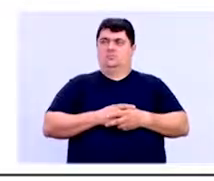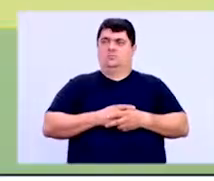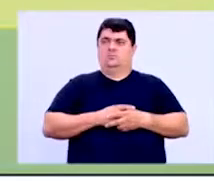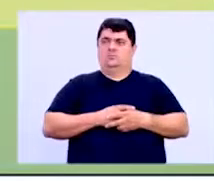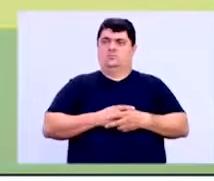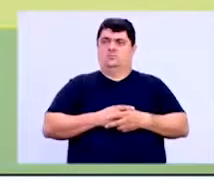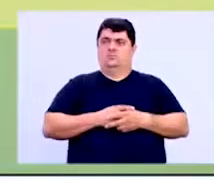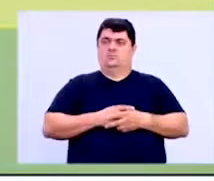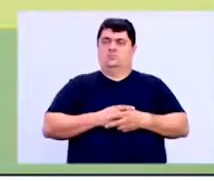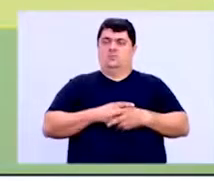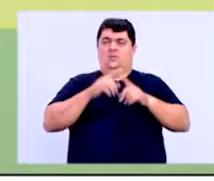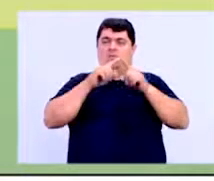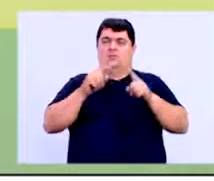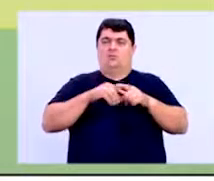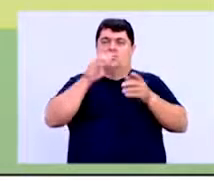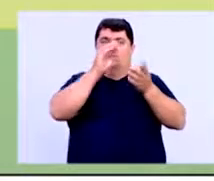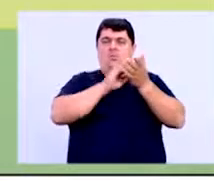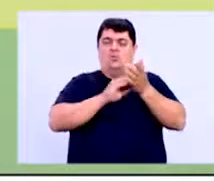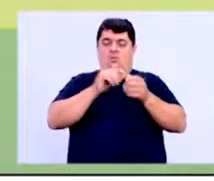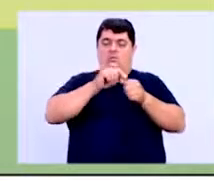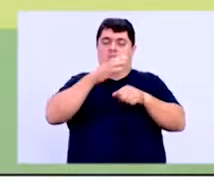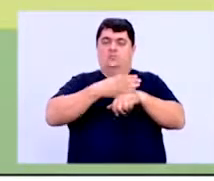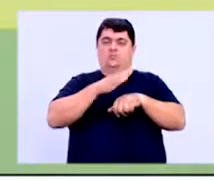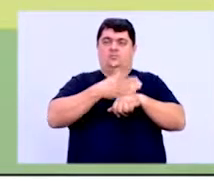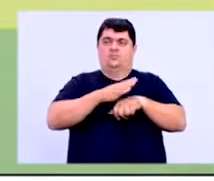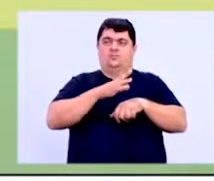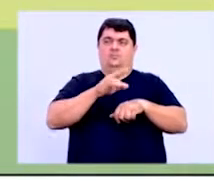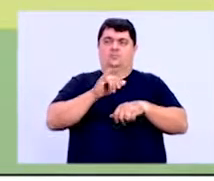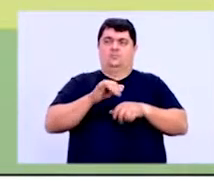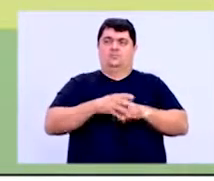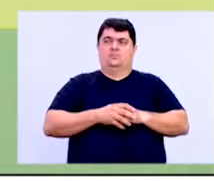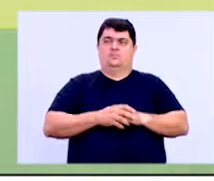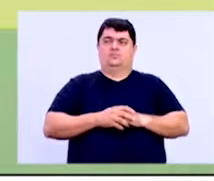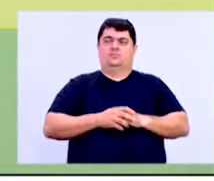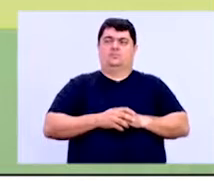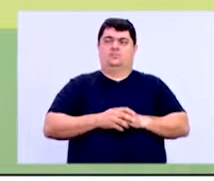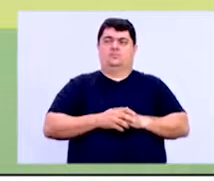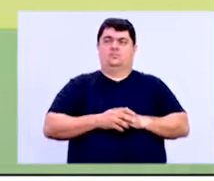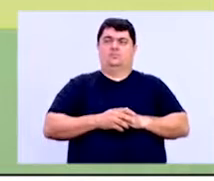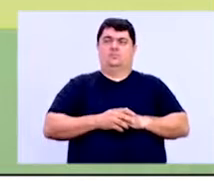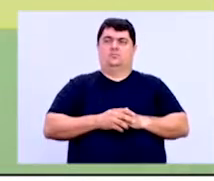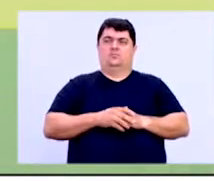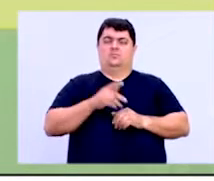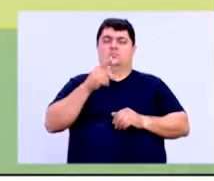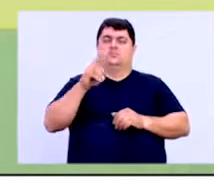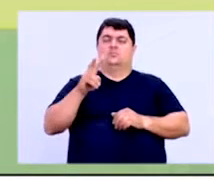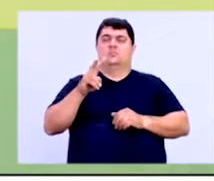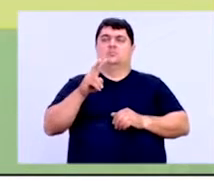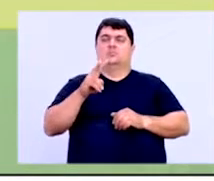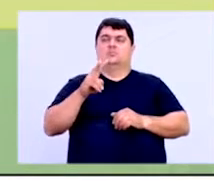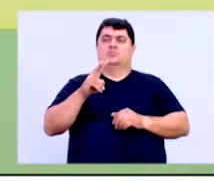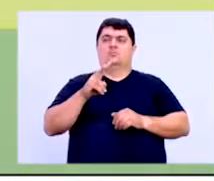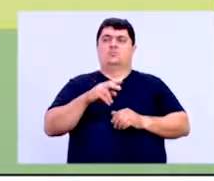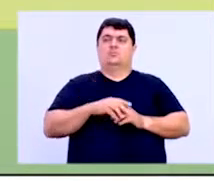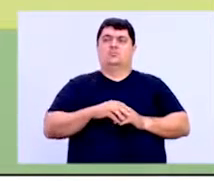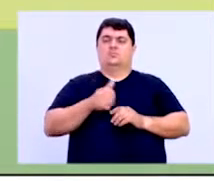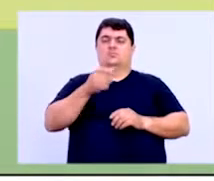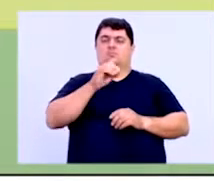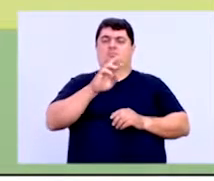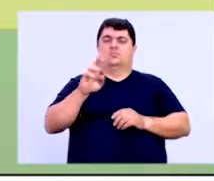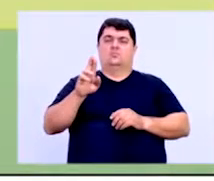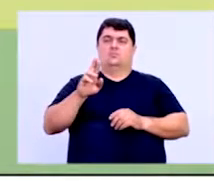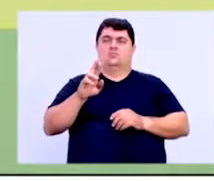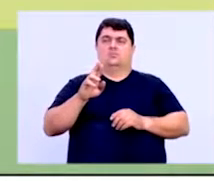Vendo a fórmula, agora vamos botar essa fórmula na prática, gente. Vamos trabalhar um pouco? Preço de vendas,